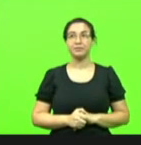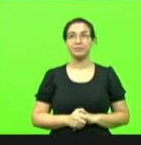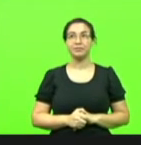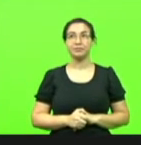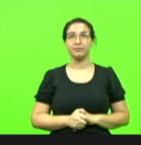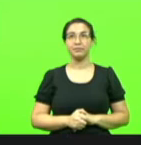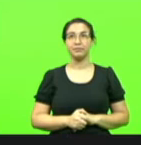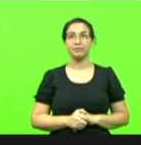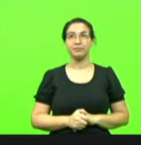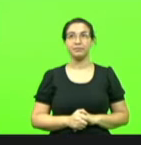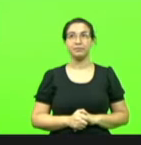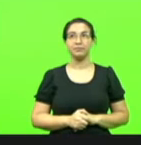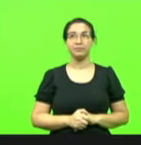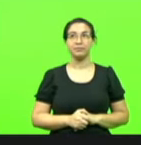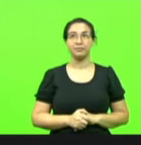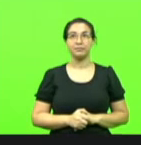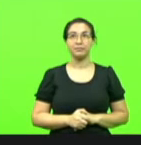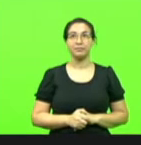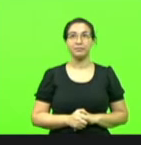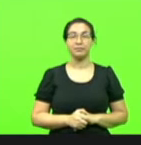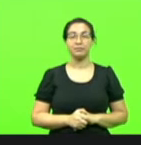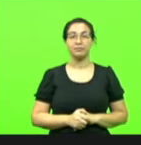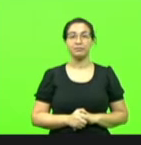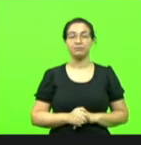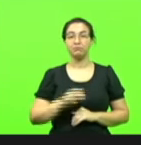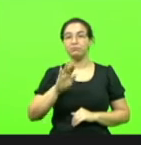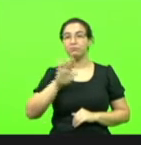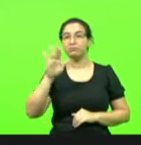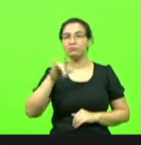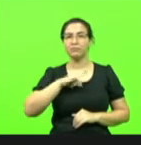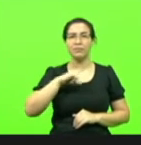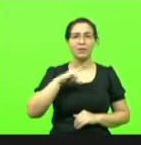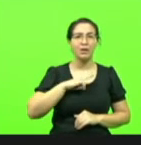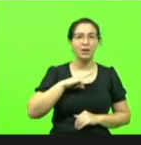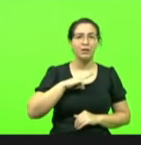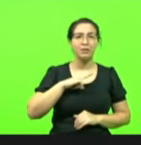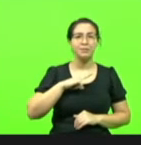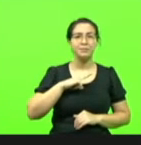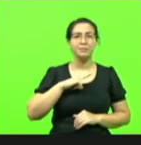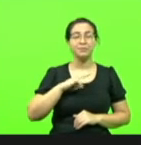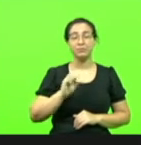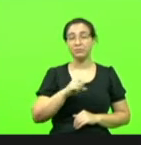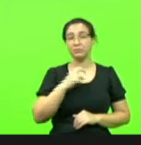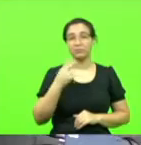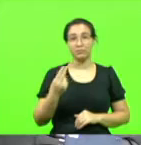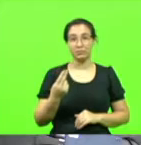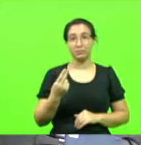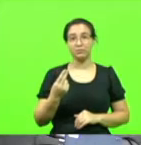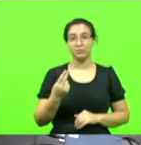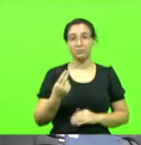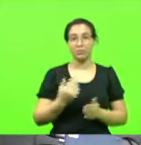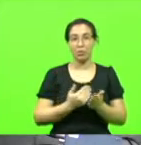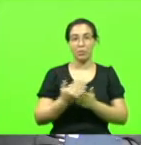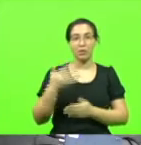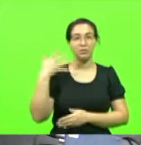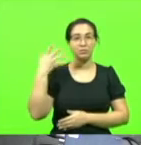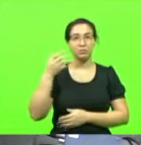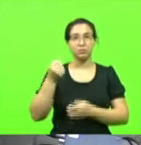e os que quiserem se manifesta se manifestar levantem a mão